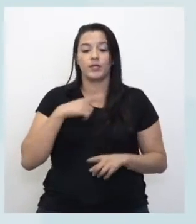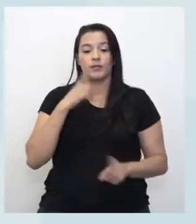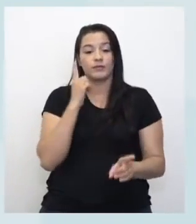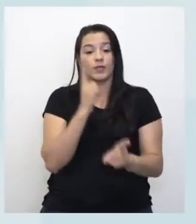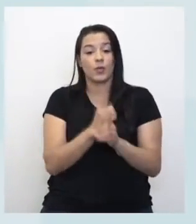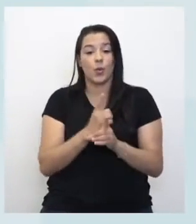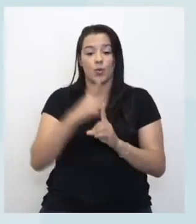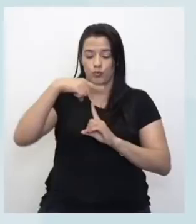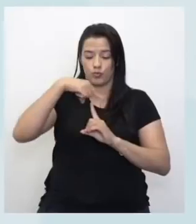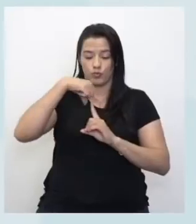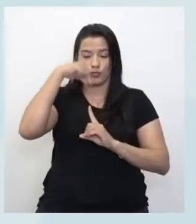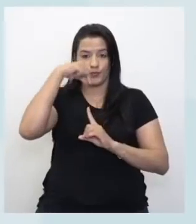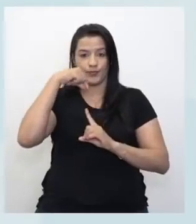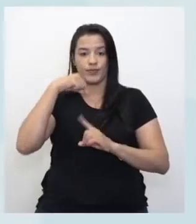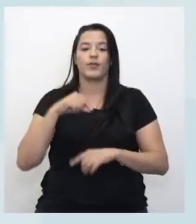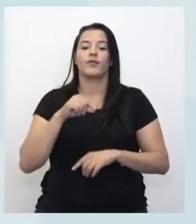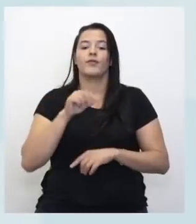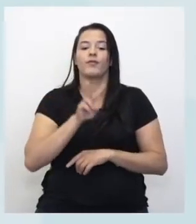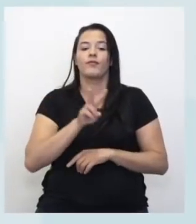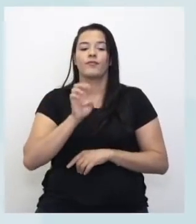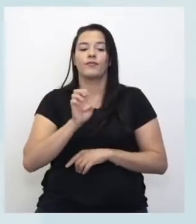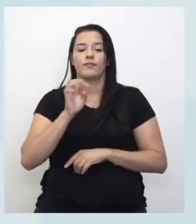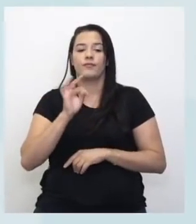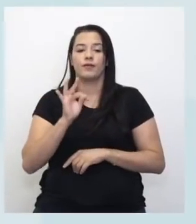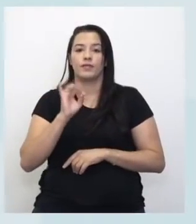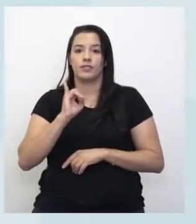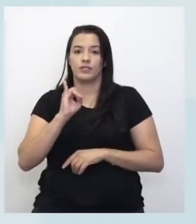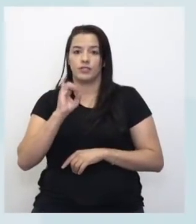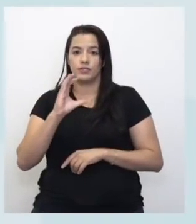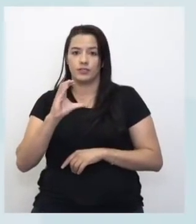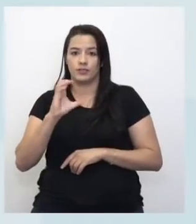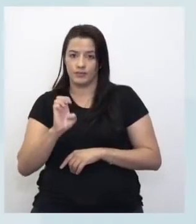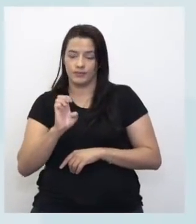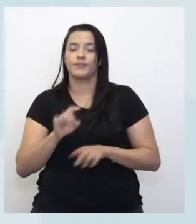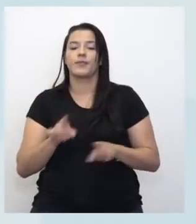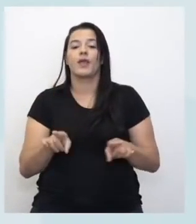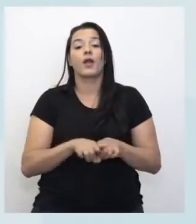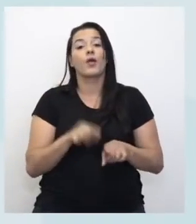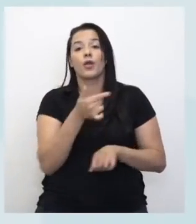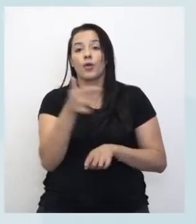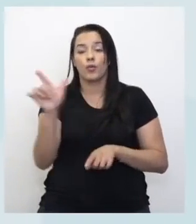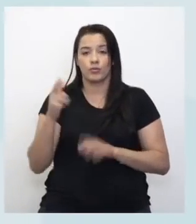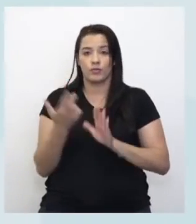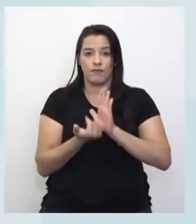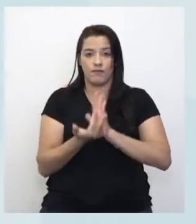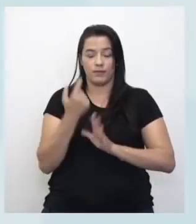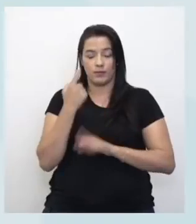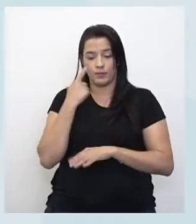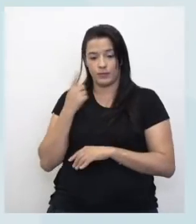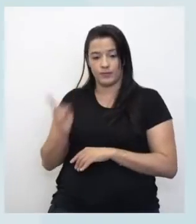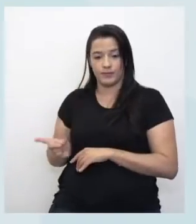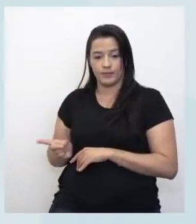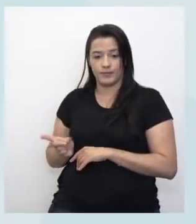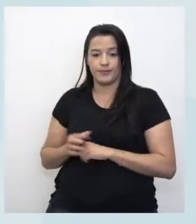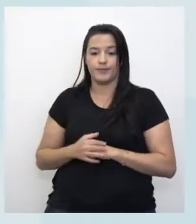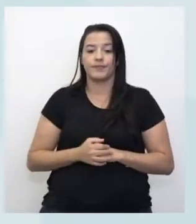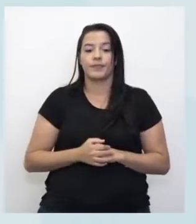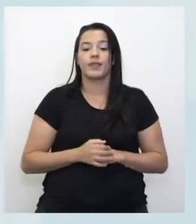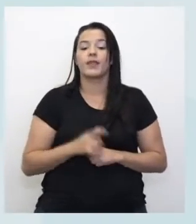cima no vértice. Observe essa segunda figura. Nós temos